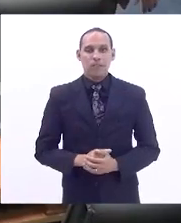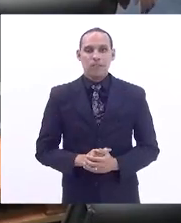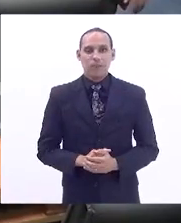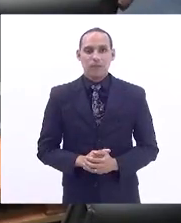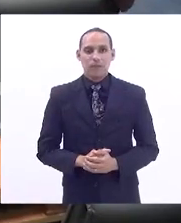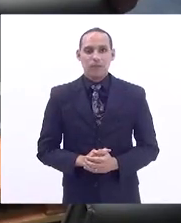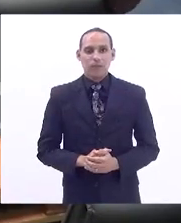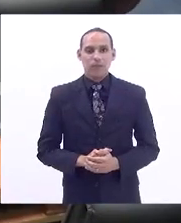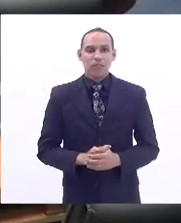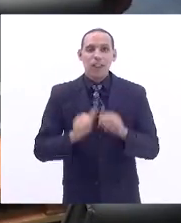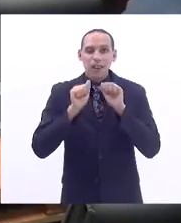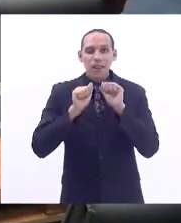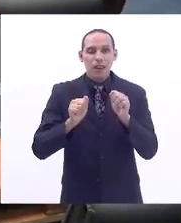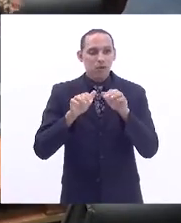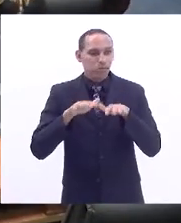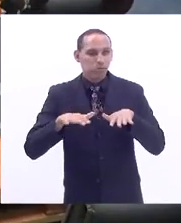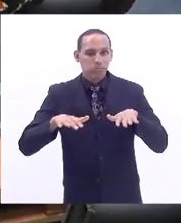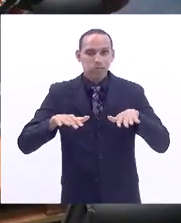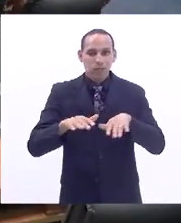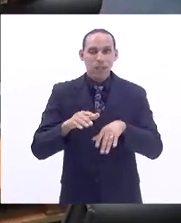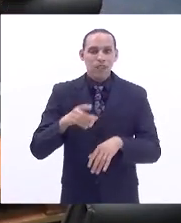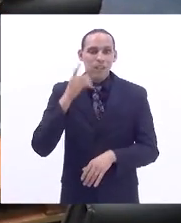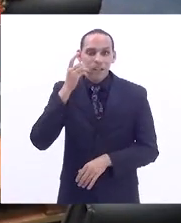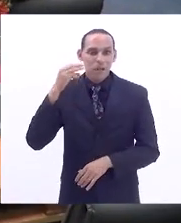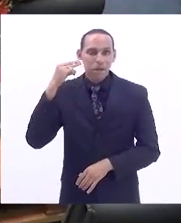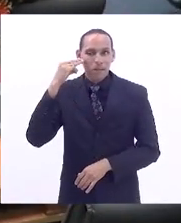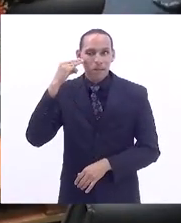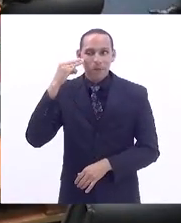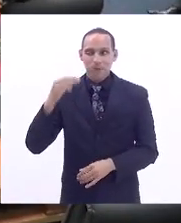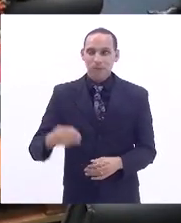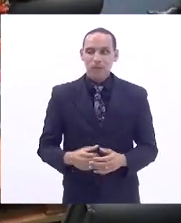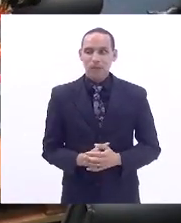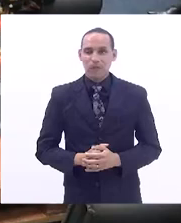as assessoras e assessores deputada Mônica